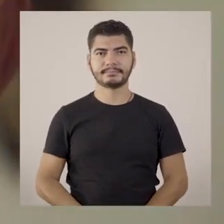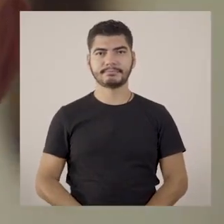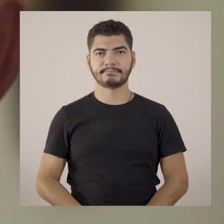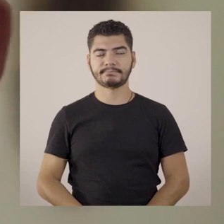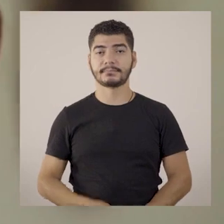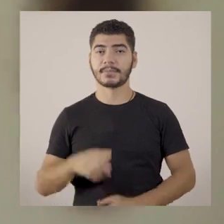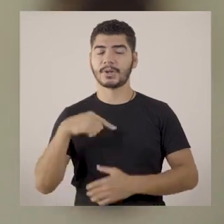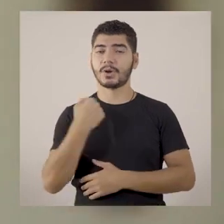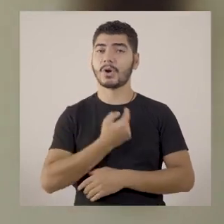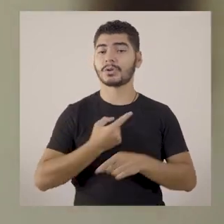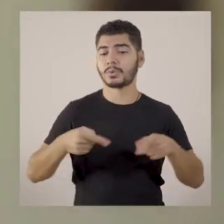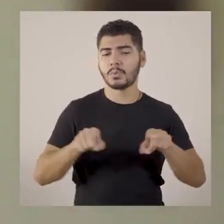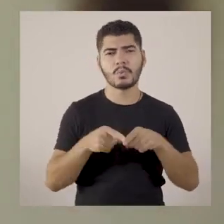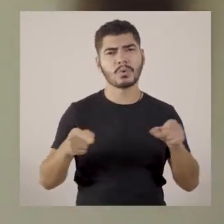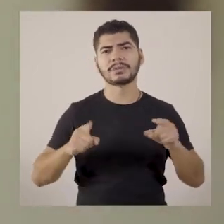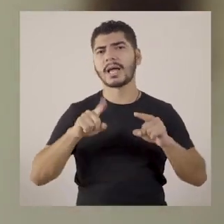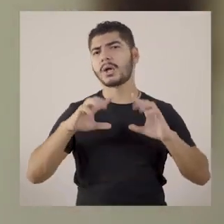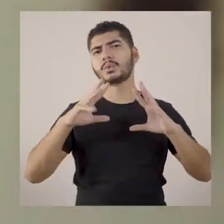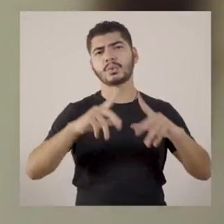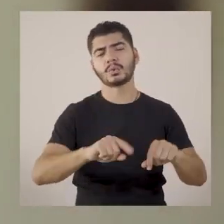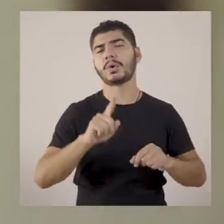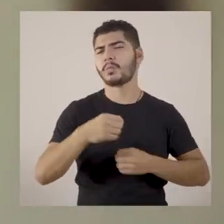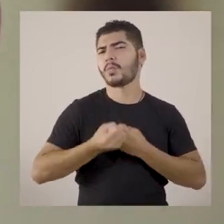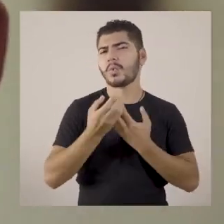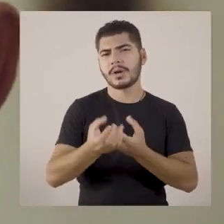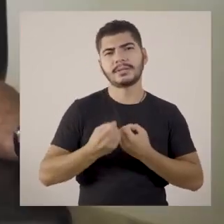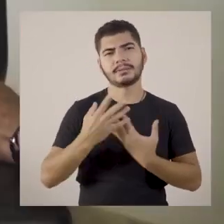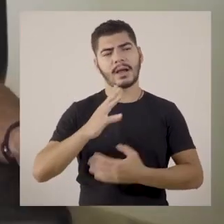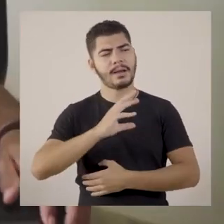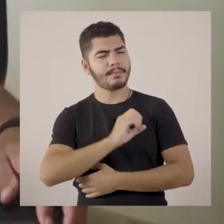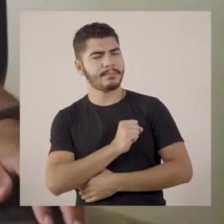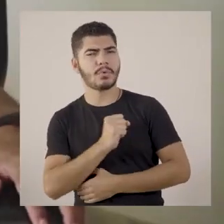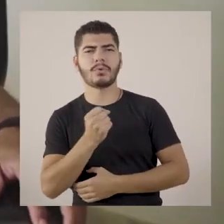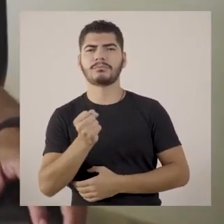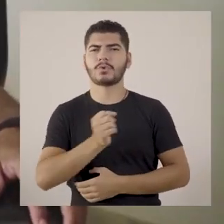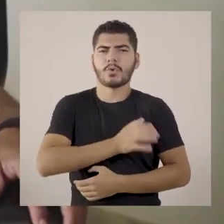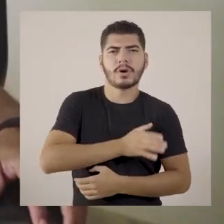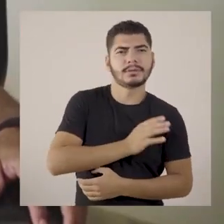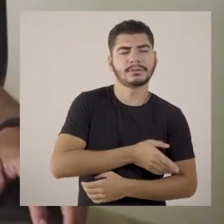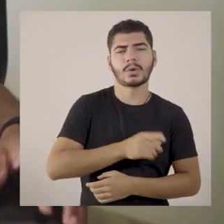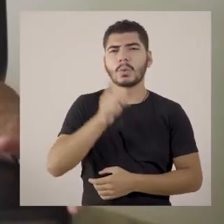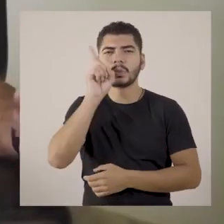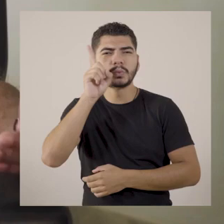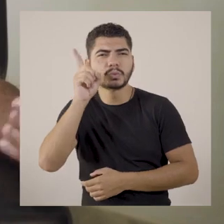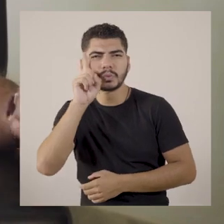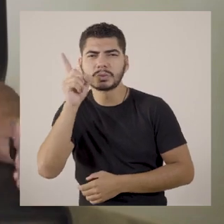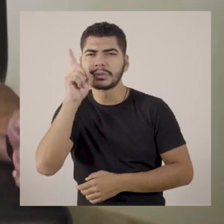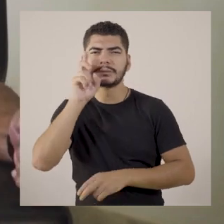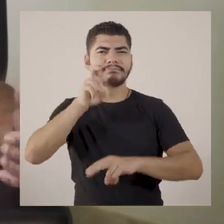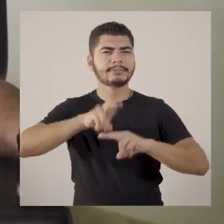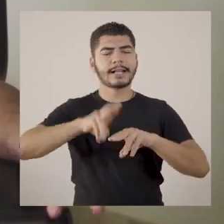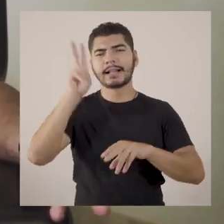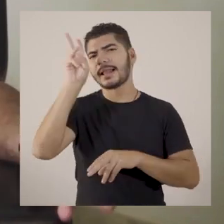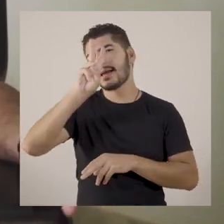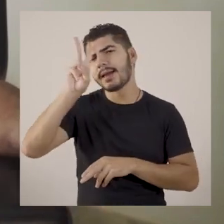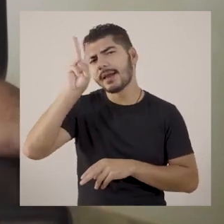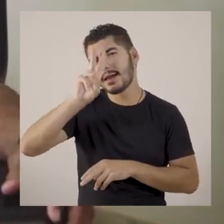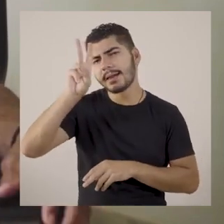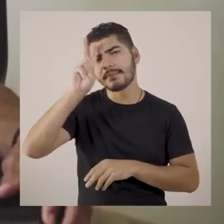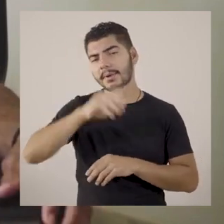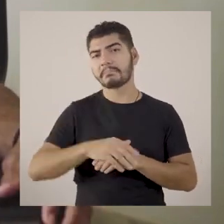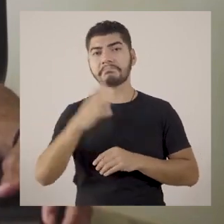Né? Nossa, a música é tudo, né? Ela é poesia, é amor, é coração, é o seu dia a dia, é você sentar,